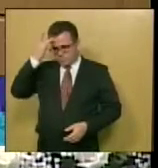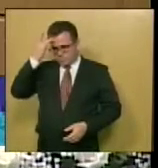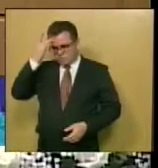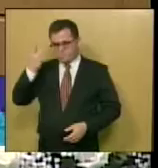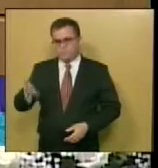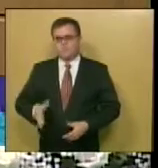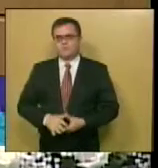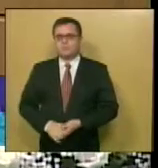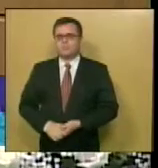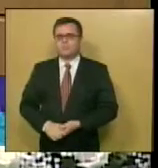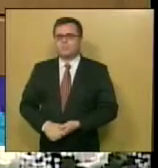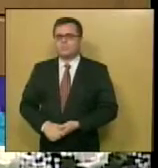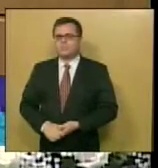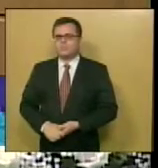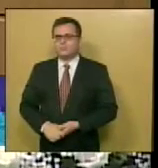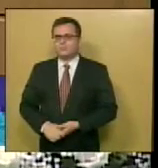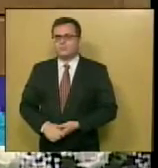abatido.